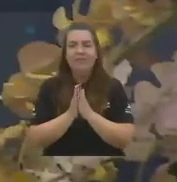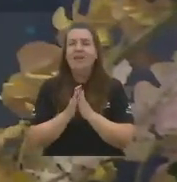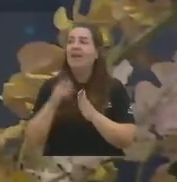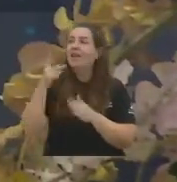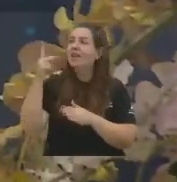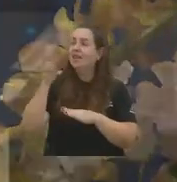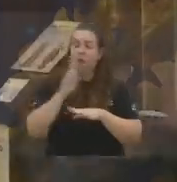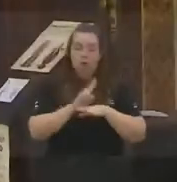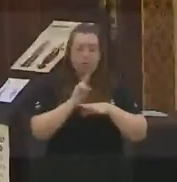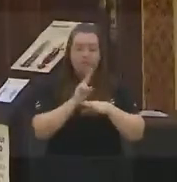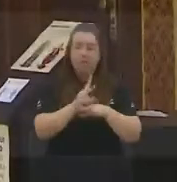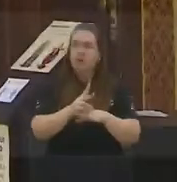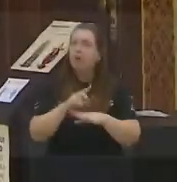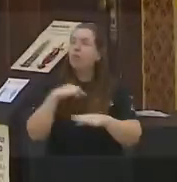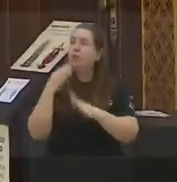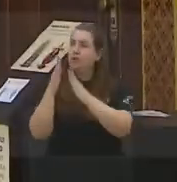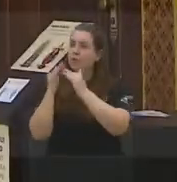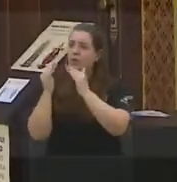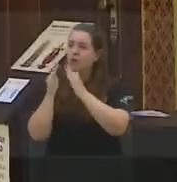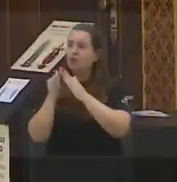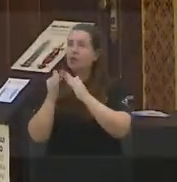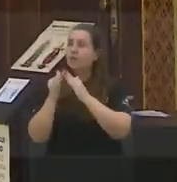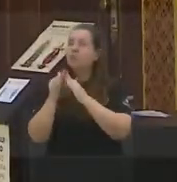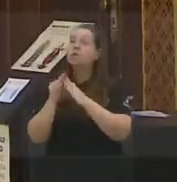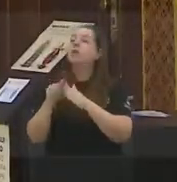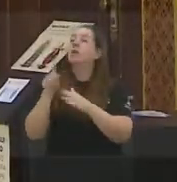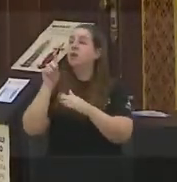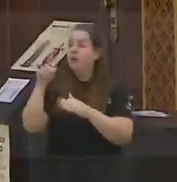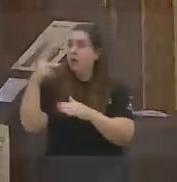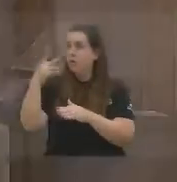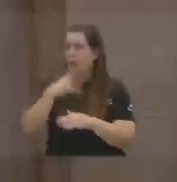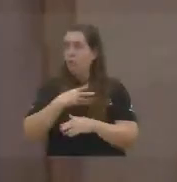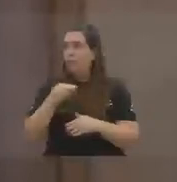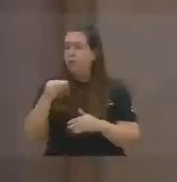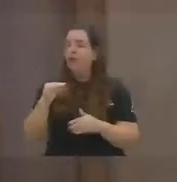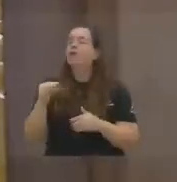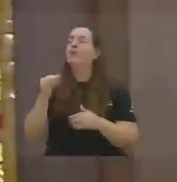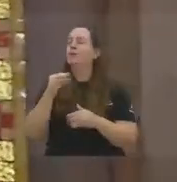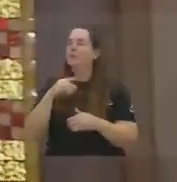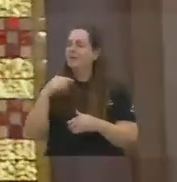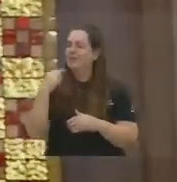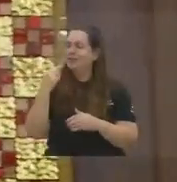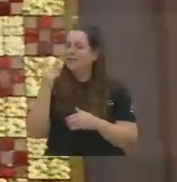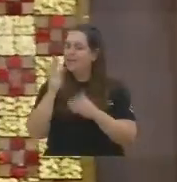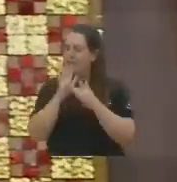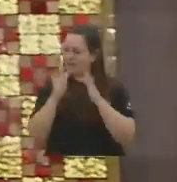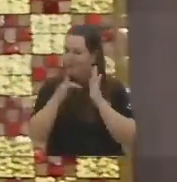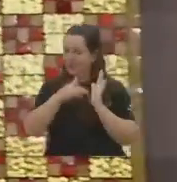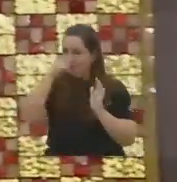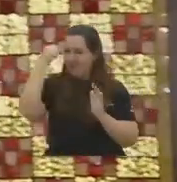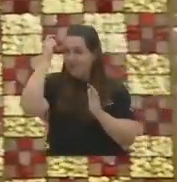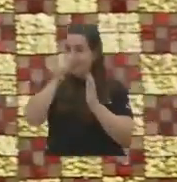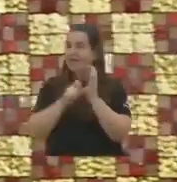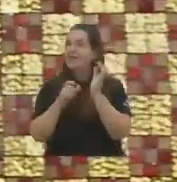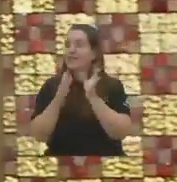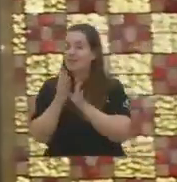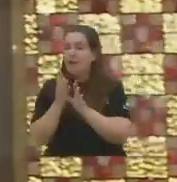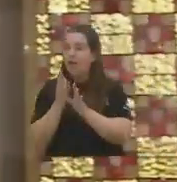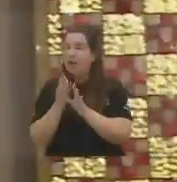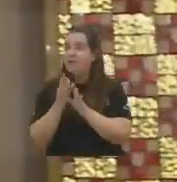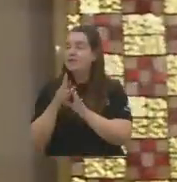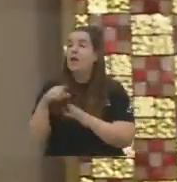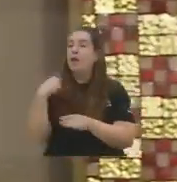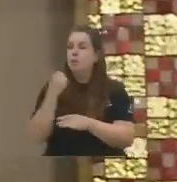Teu auxílio, clamamos a intervenção do Teu Filho, nosso Senhor das Santas Chagas, para